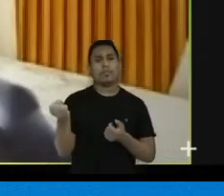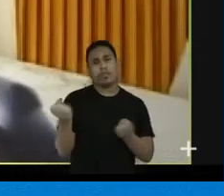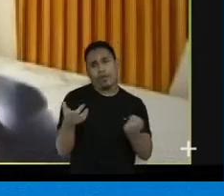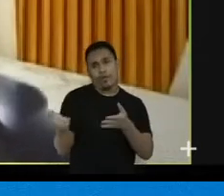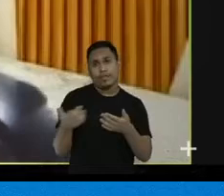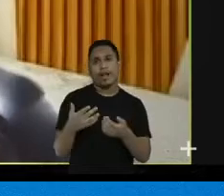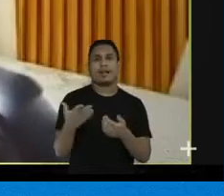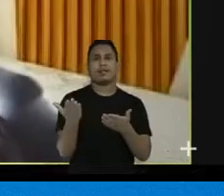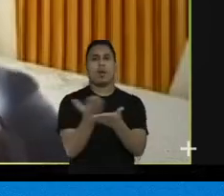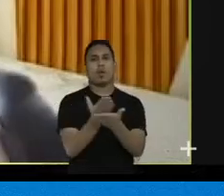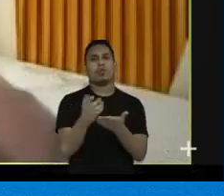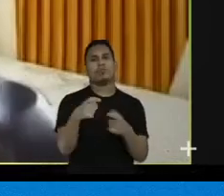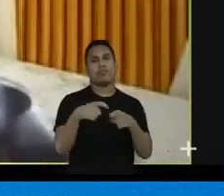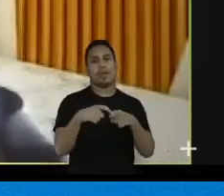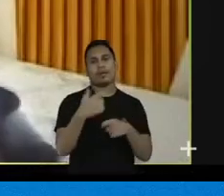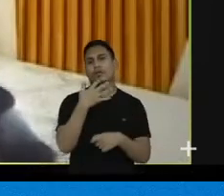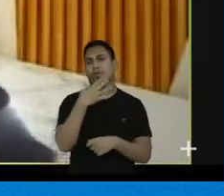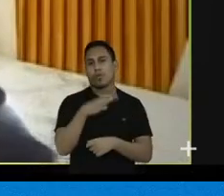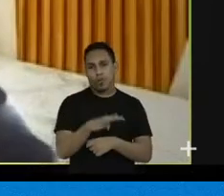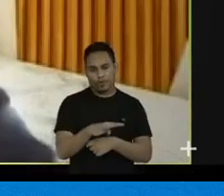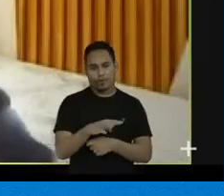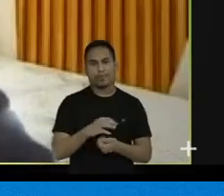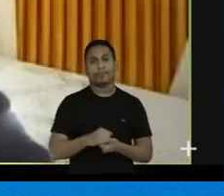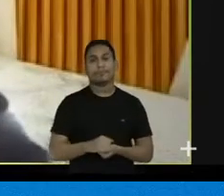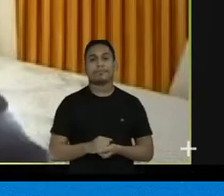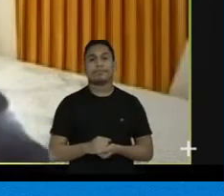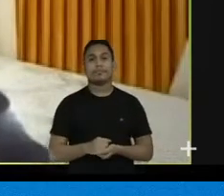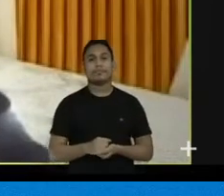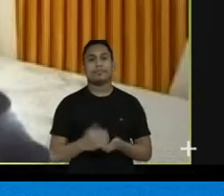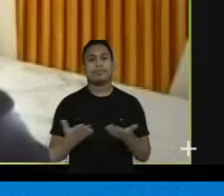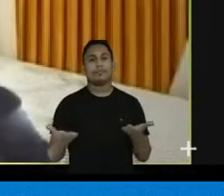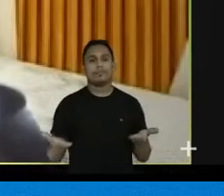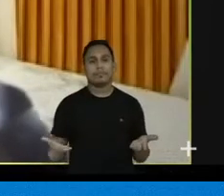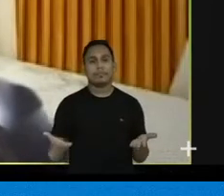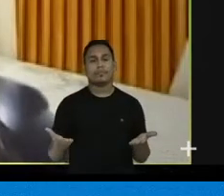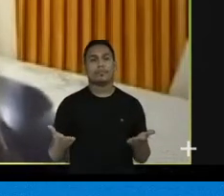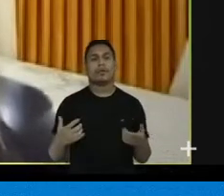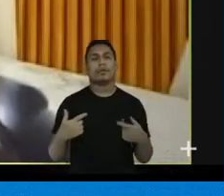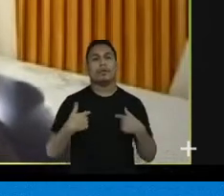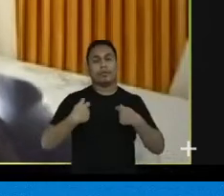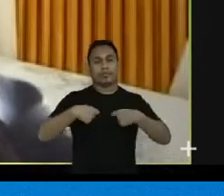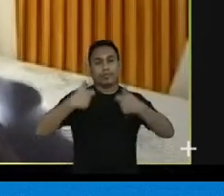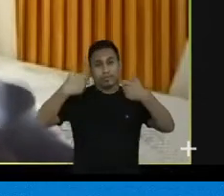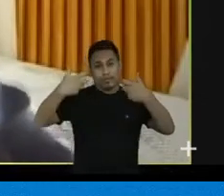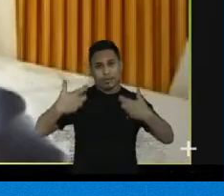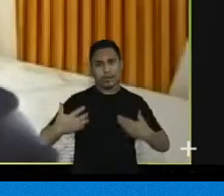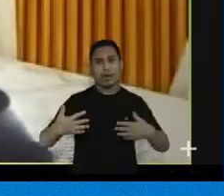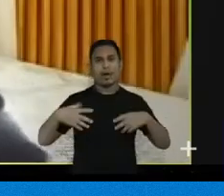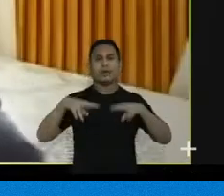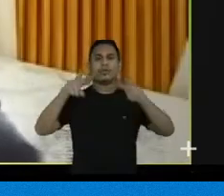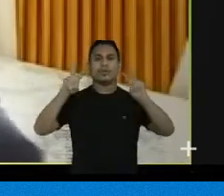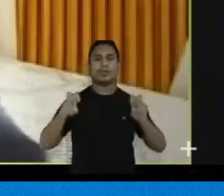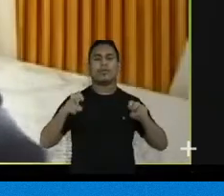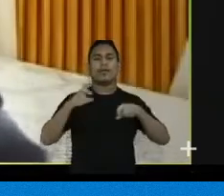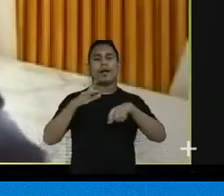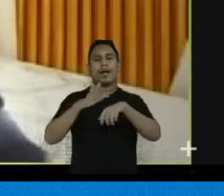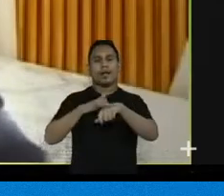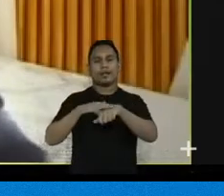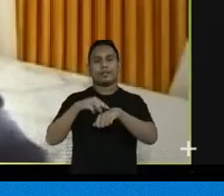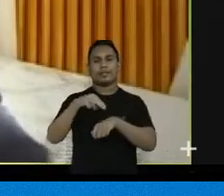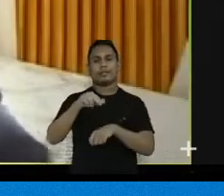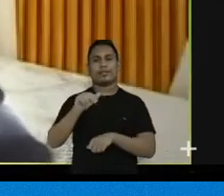estão aí do outro lado. Primeiro, então, eu vou explicar um pouco sobre a doença de Hashimoto, sobre o fato de que é